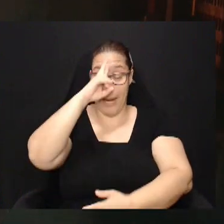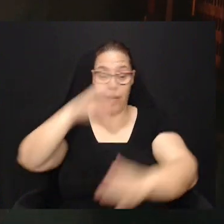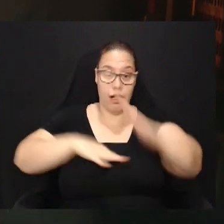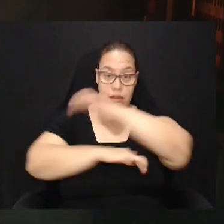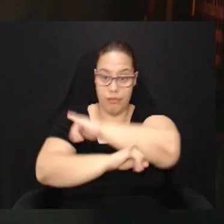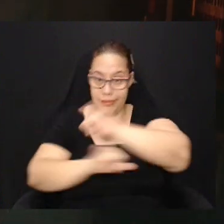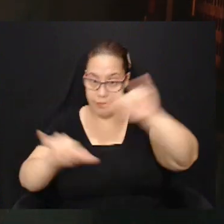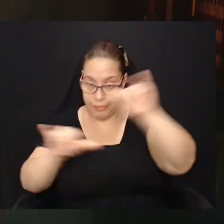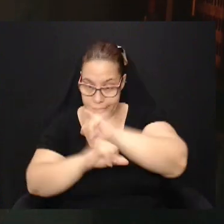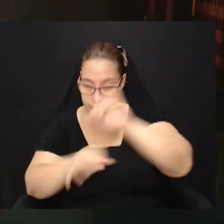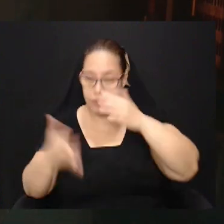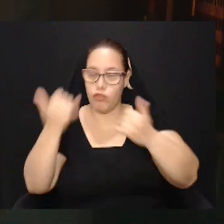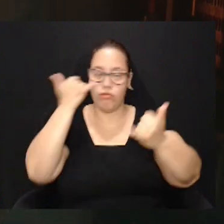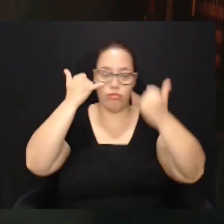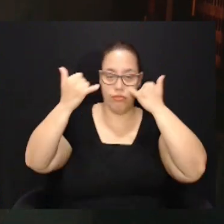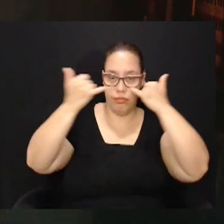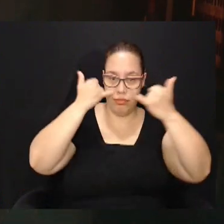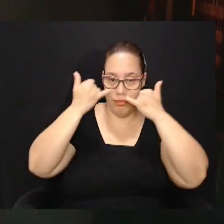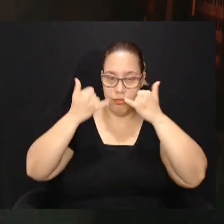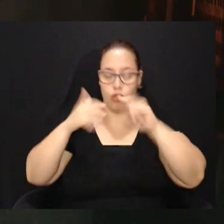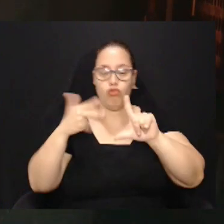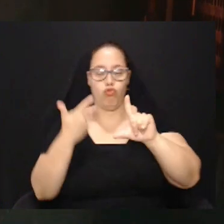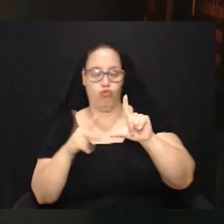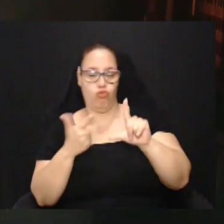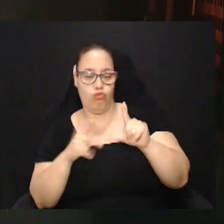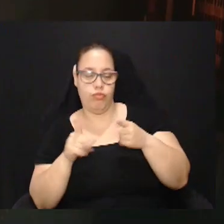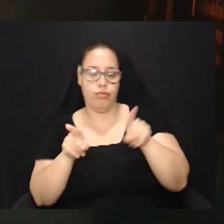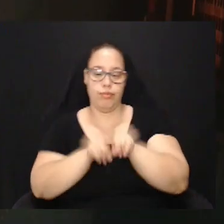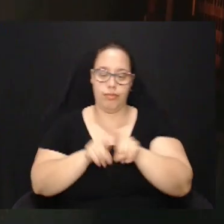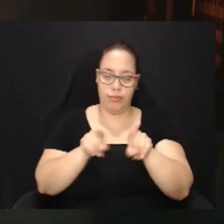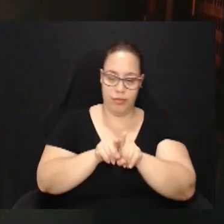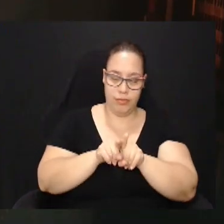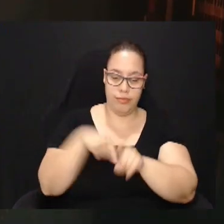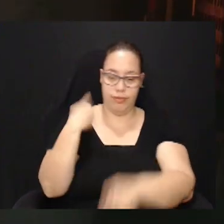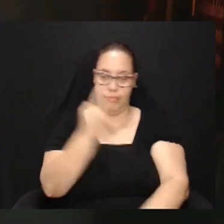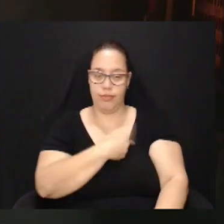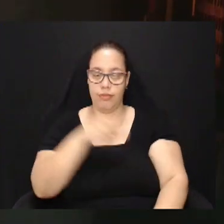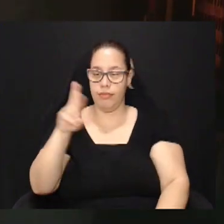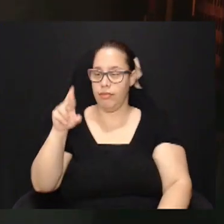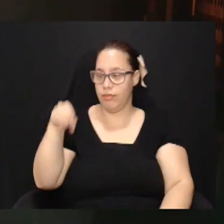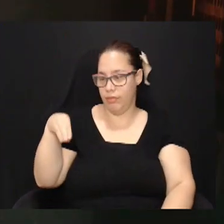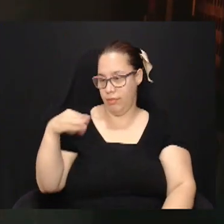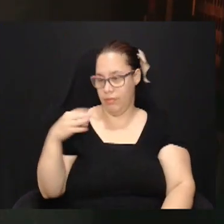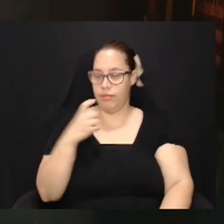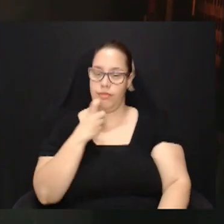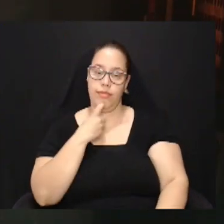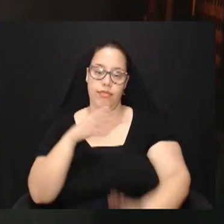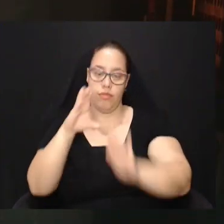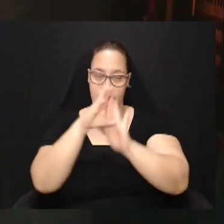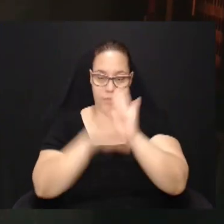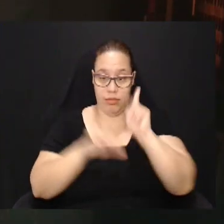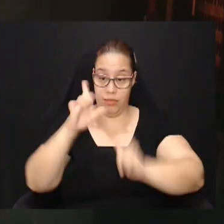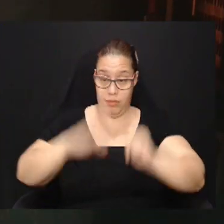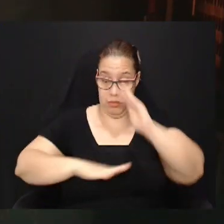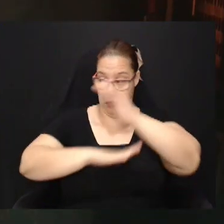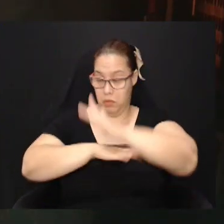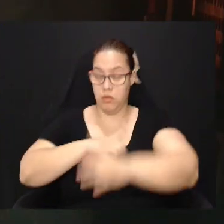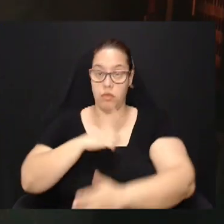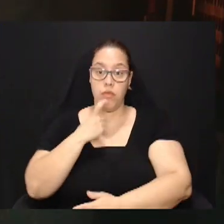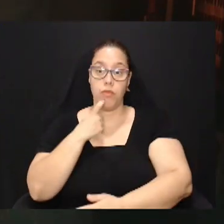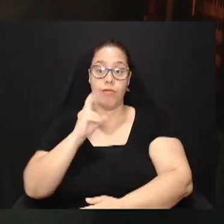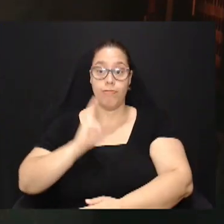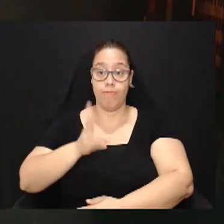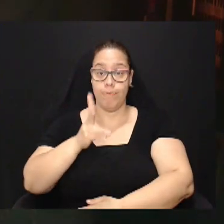com informação do Legislativo e também da nossa metrópole. A programação da TV Câmara Campinas sempre feita